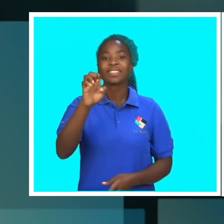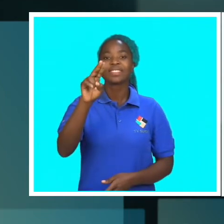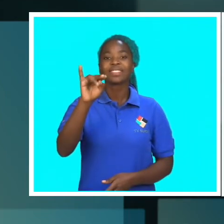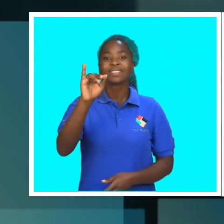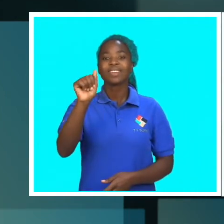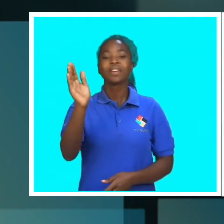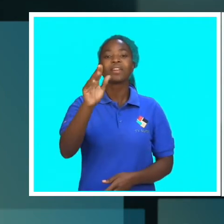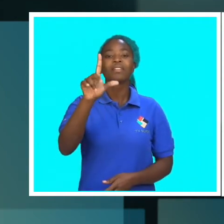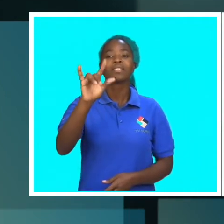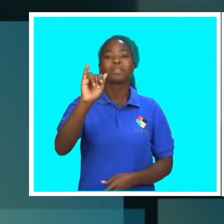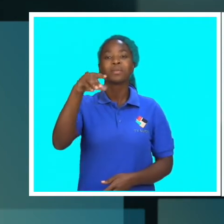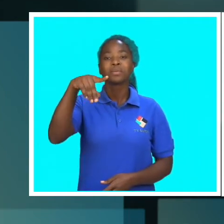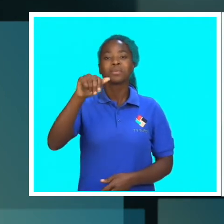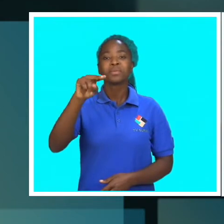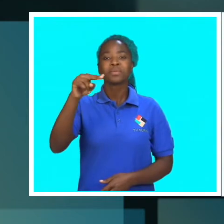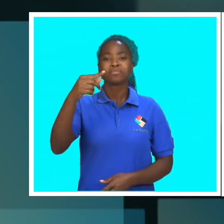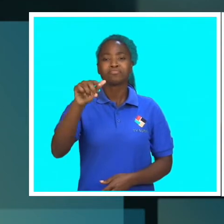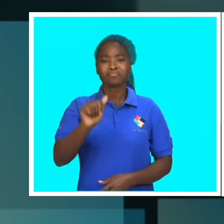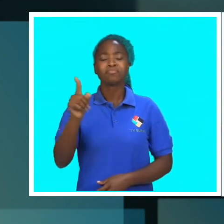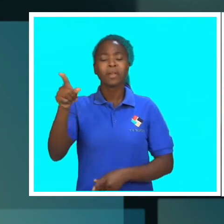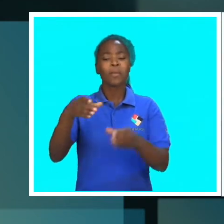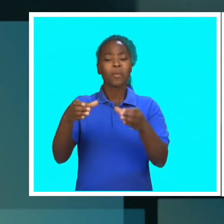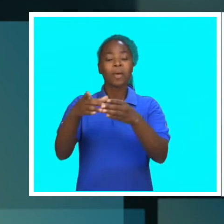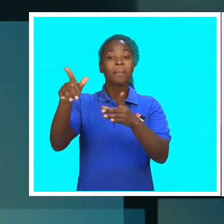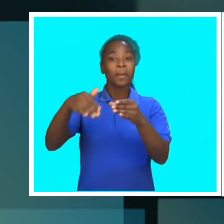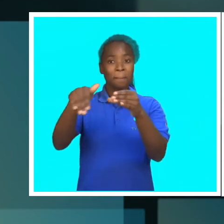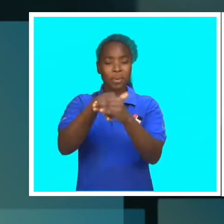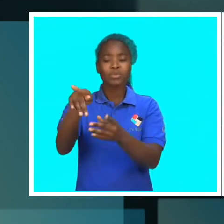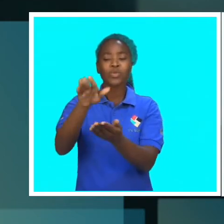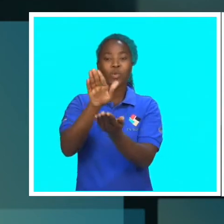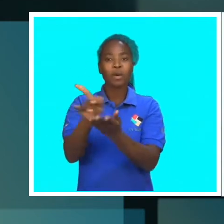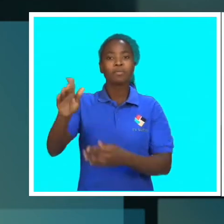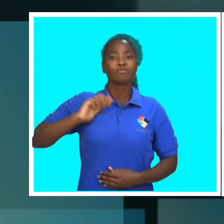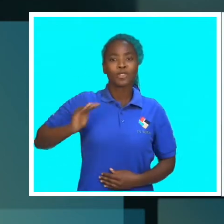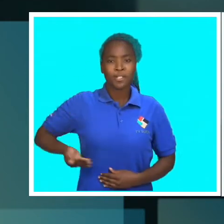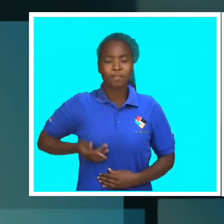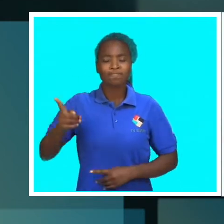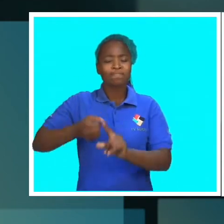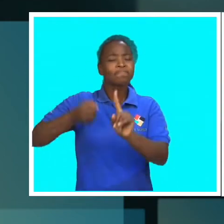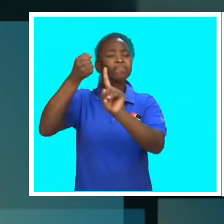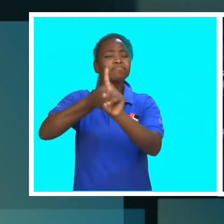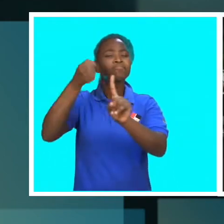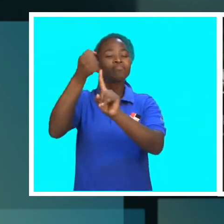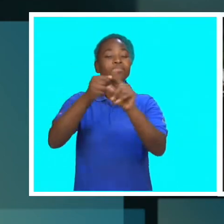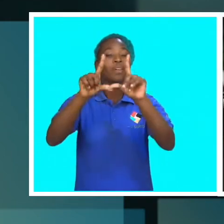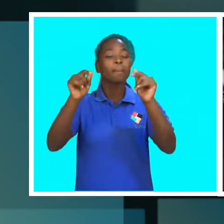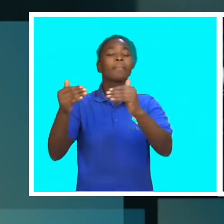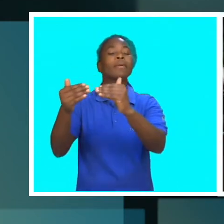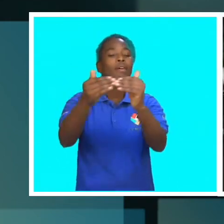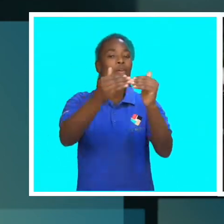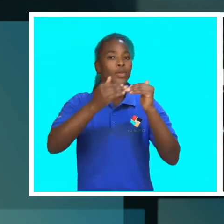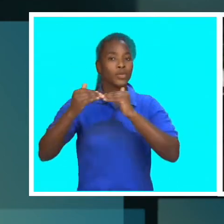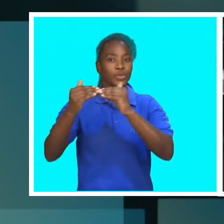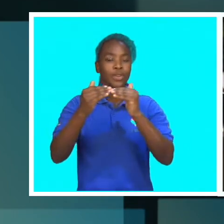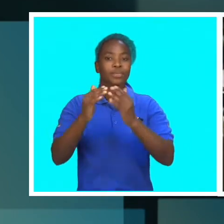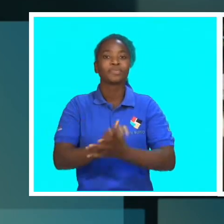Enia Lipanga membro do grupo revela que ainda há um espaço para que as mulheres lutem pela mesma causa.